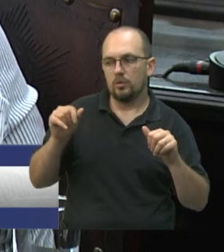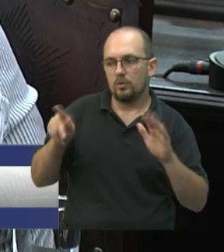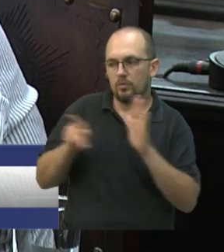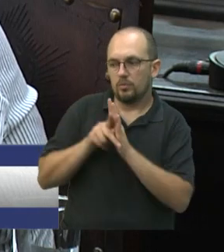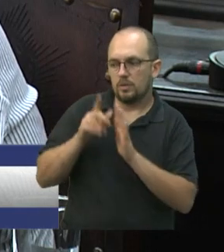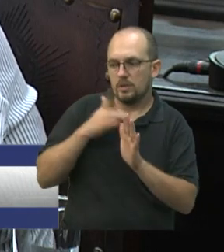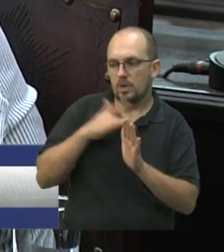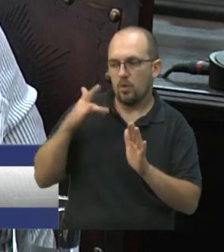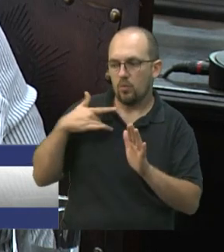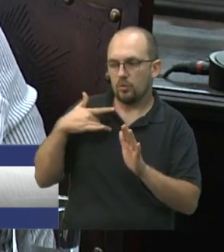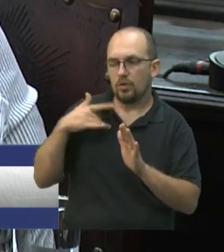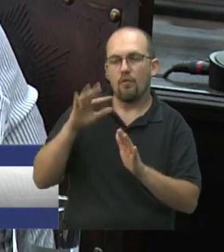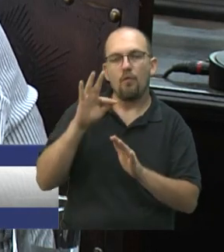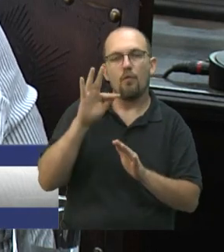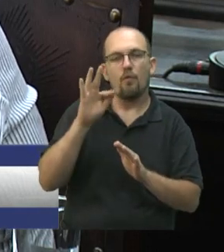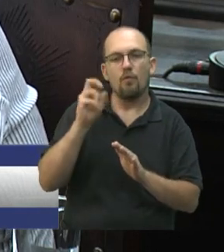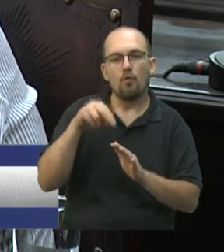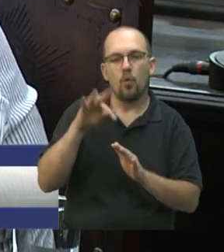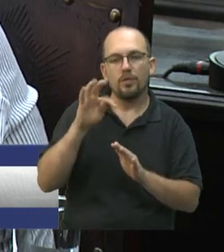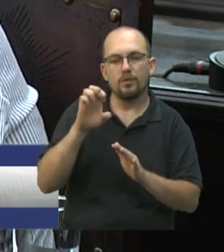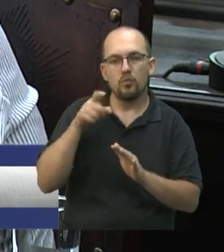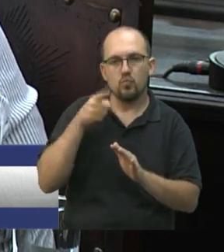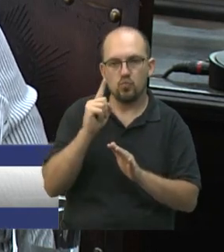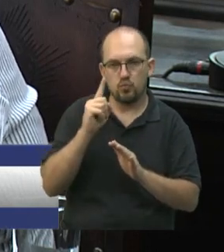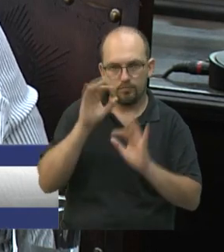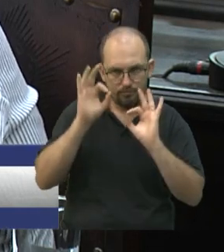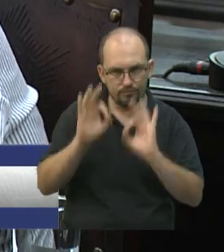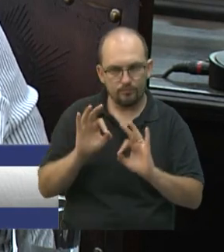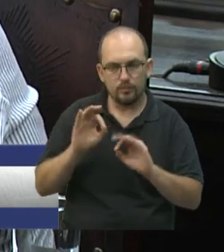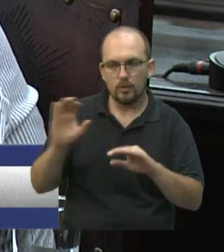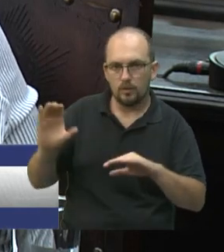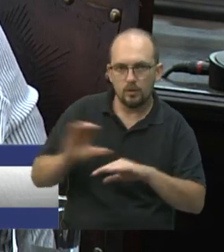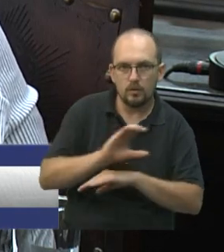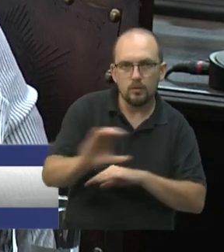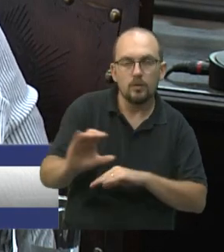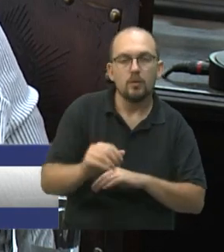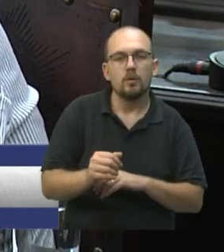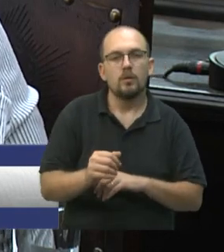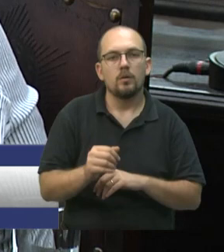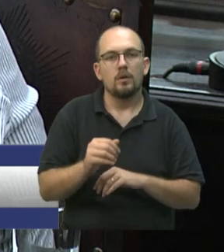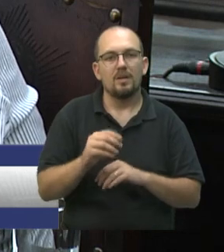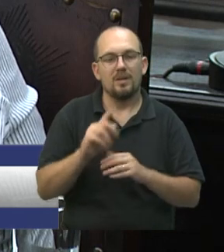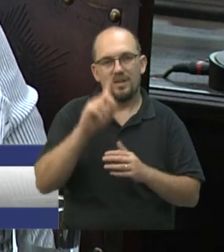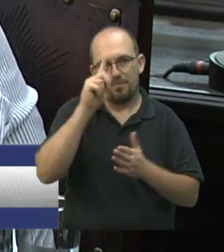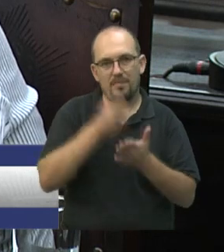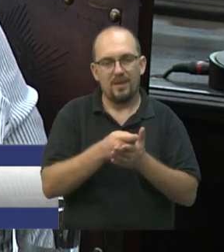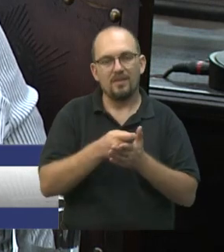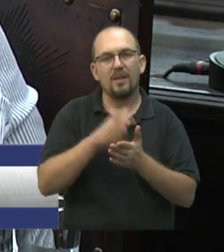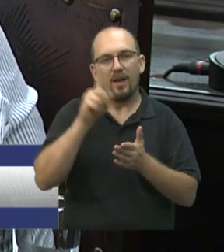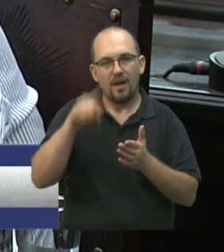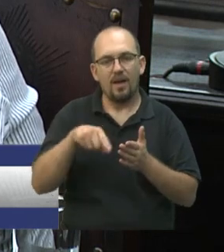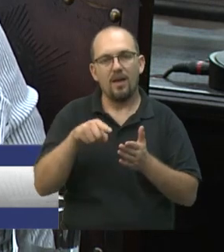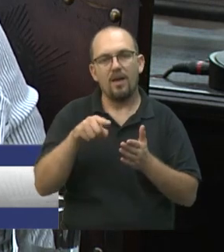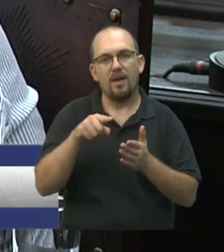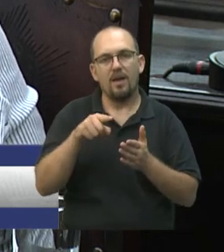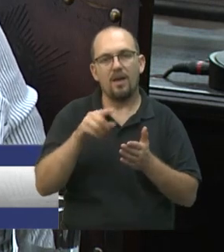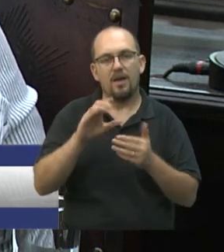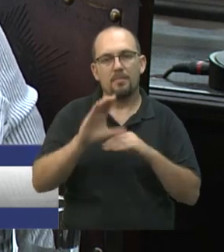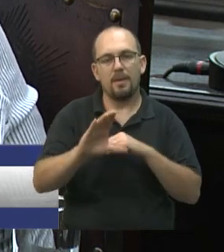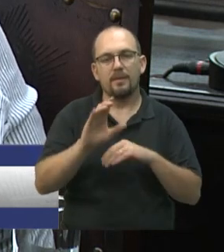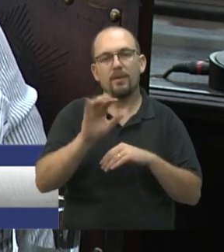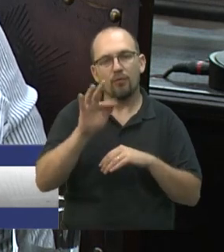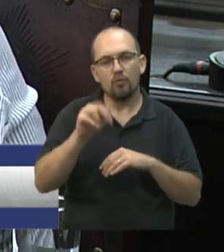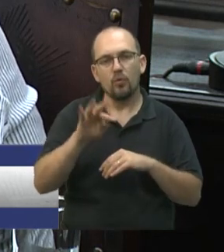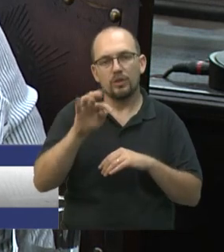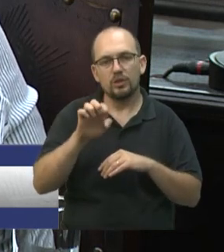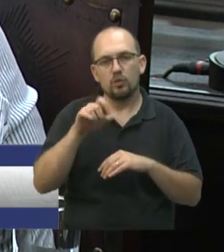municipal, fonte 1, correto? E as emendas impositivas são de fonte 1. Então, por exemplo, um asilo que tem